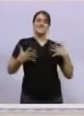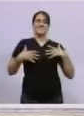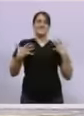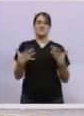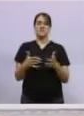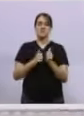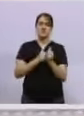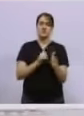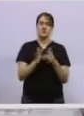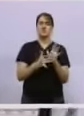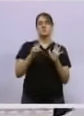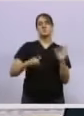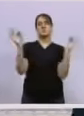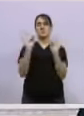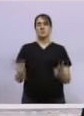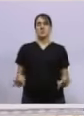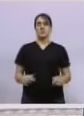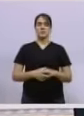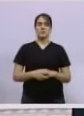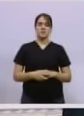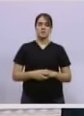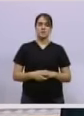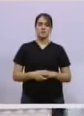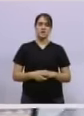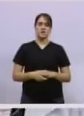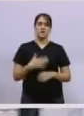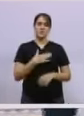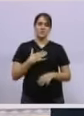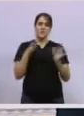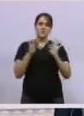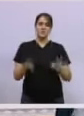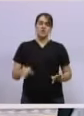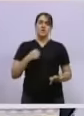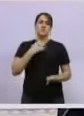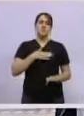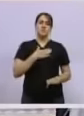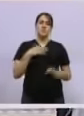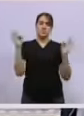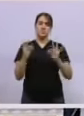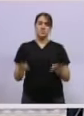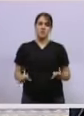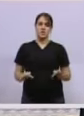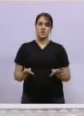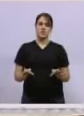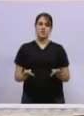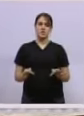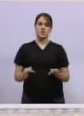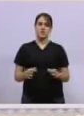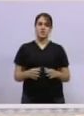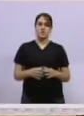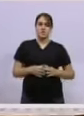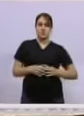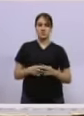seguimento de Jesus é felicidade, é realização, é satisfação. Eu sou feliz por ser gente. Dá trabalho demais ser padre Fábio. Você não sabe